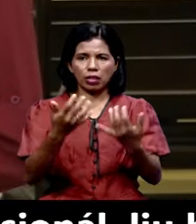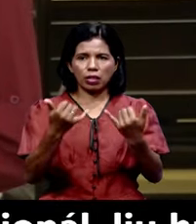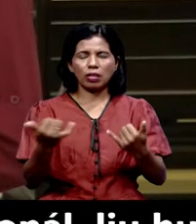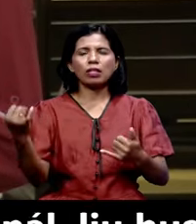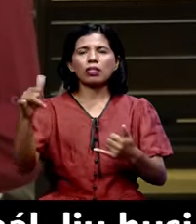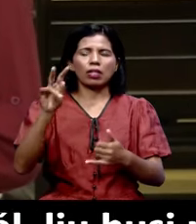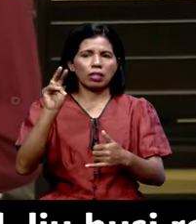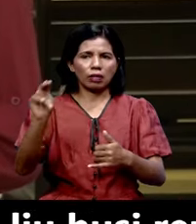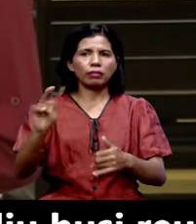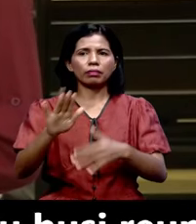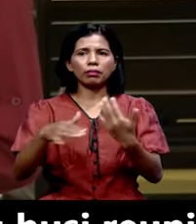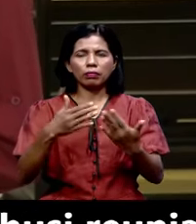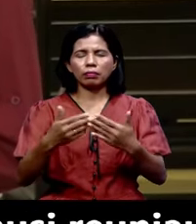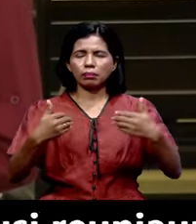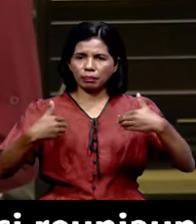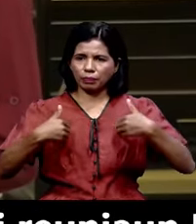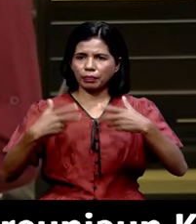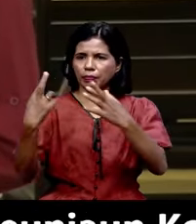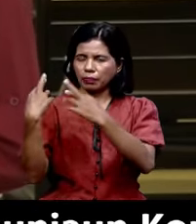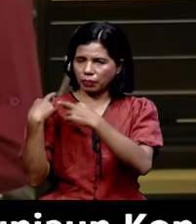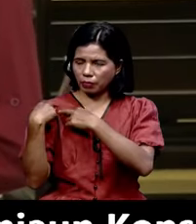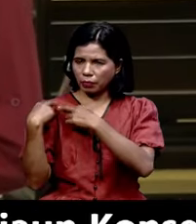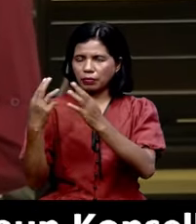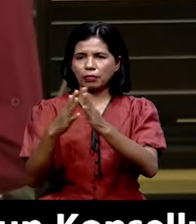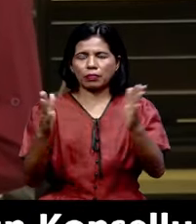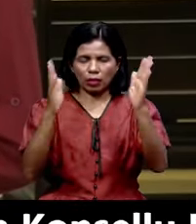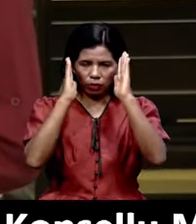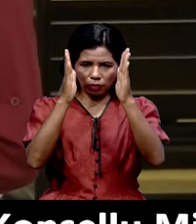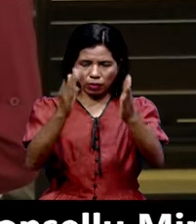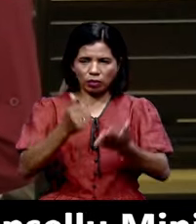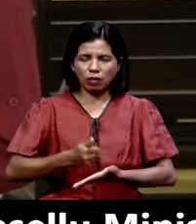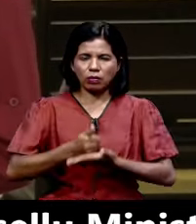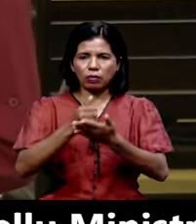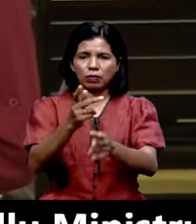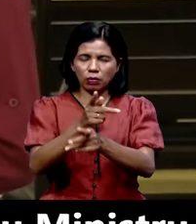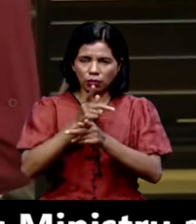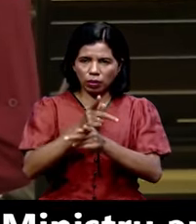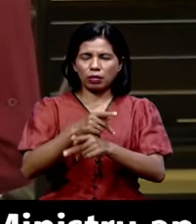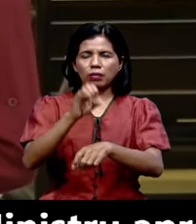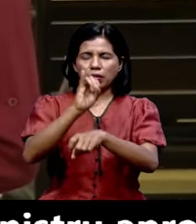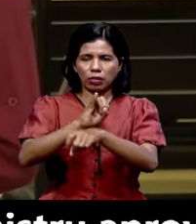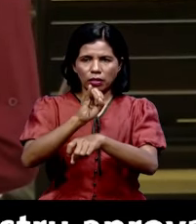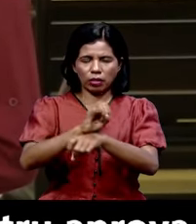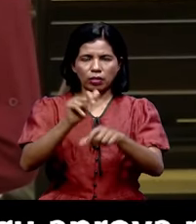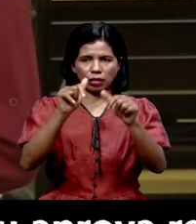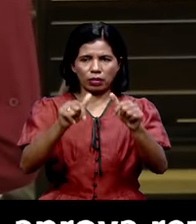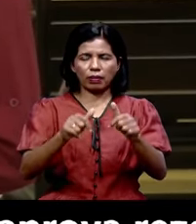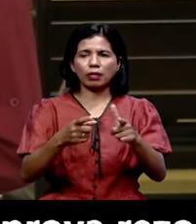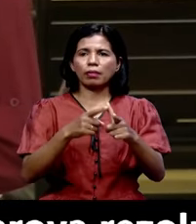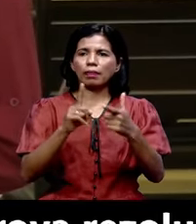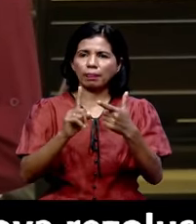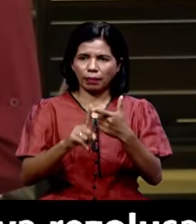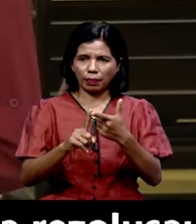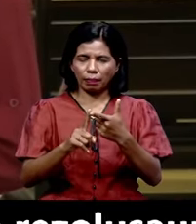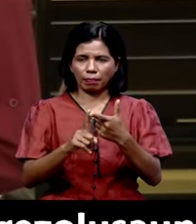siranian sira hototo ya responsabilidade a tutta umata no cuida di dia a igreja ne segundo